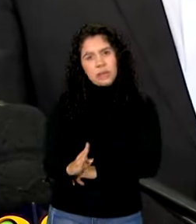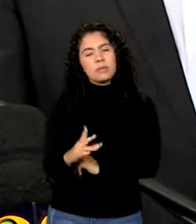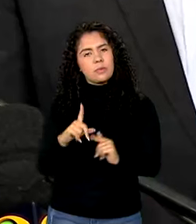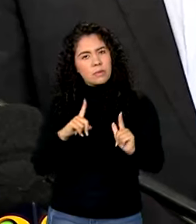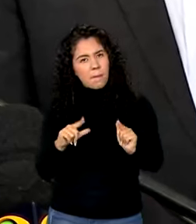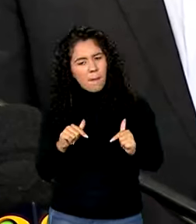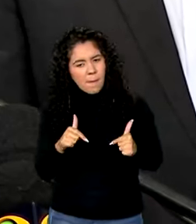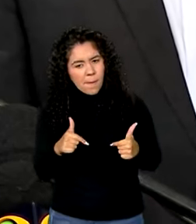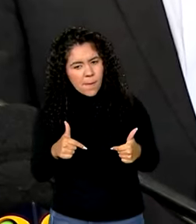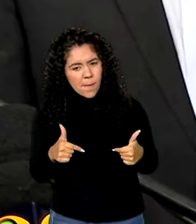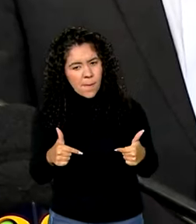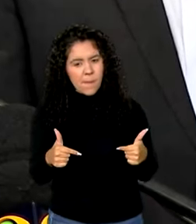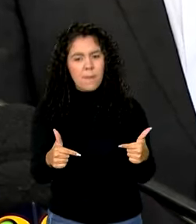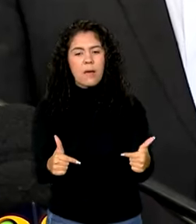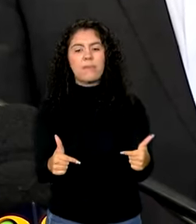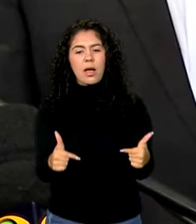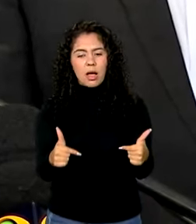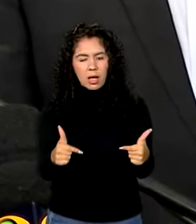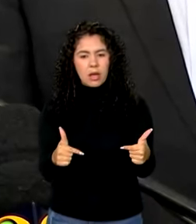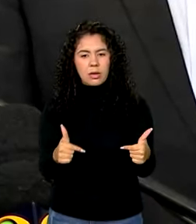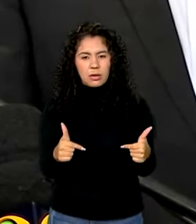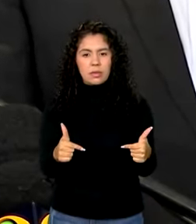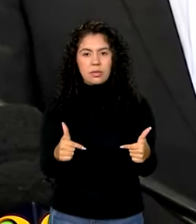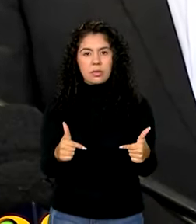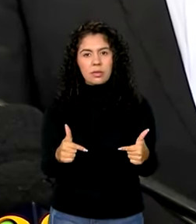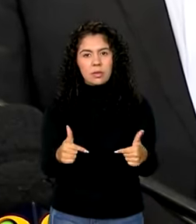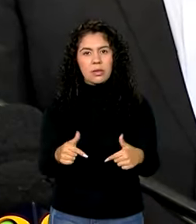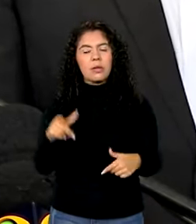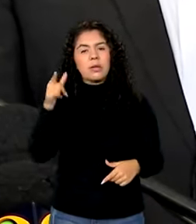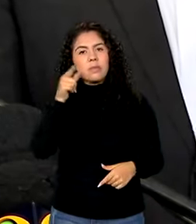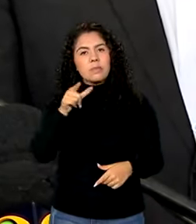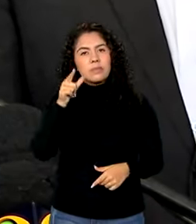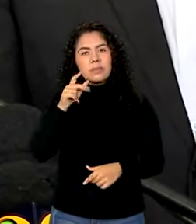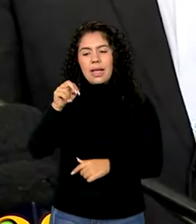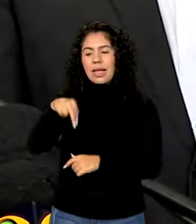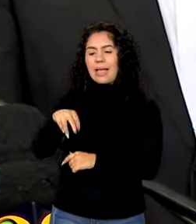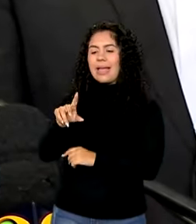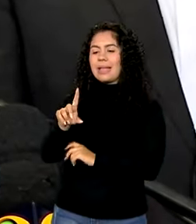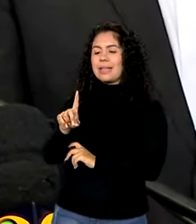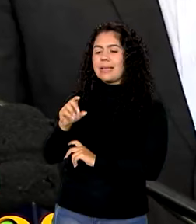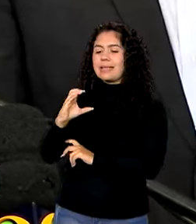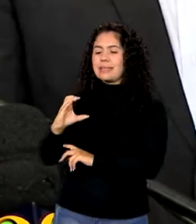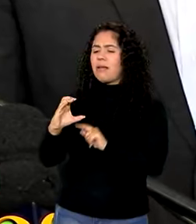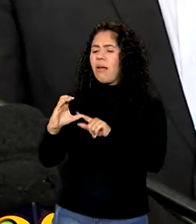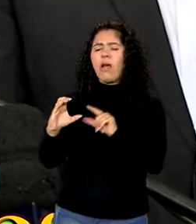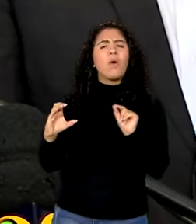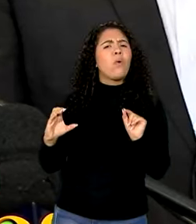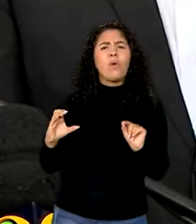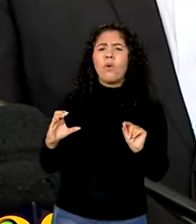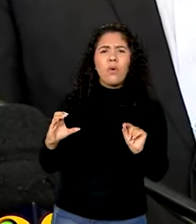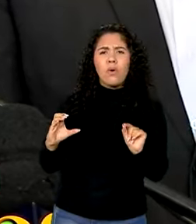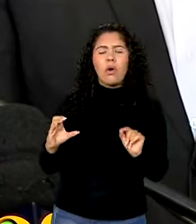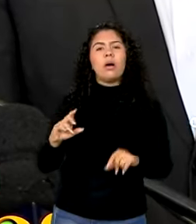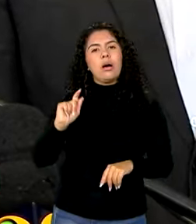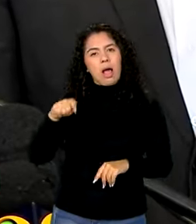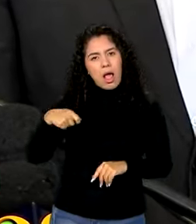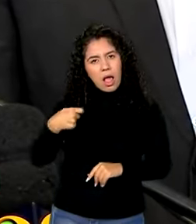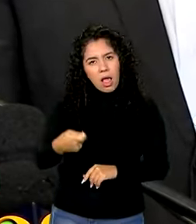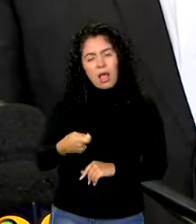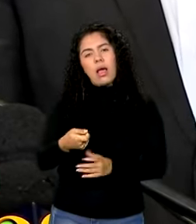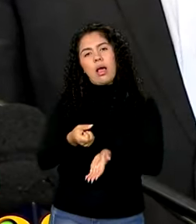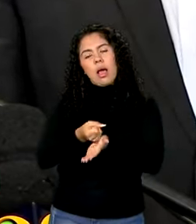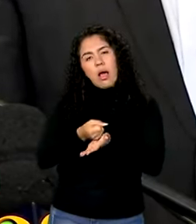fazendo, para chegar nas suas NDCs. O que são as NDCs? São as